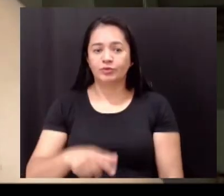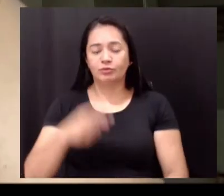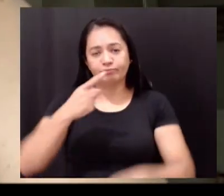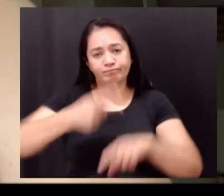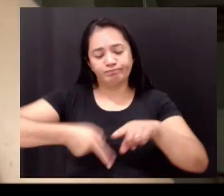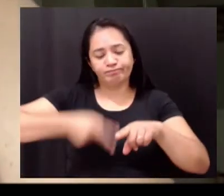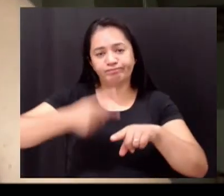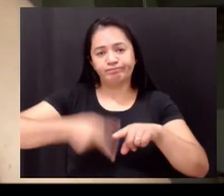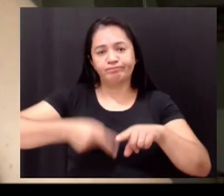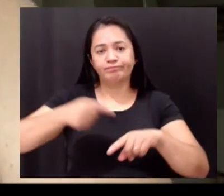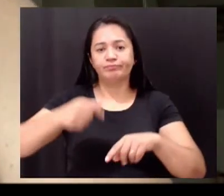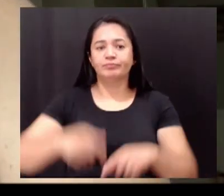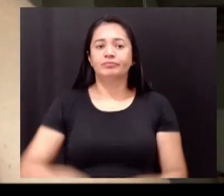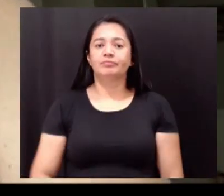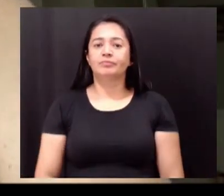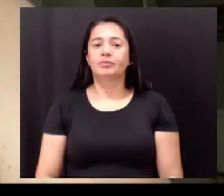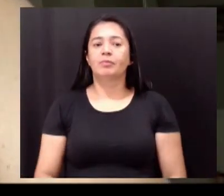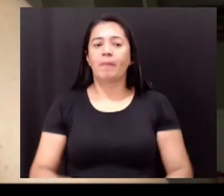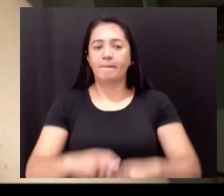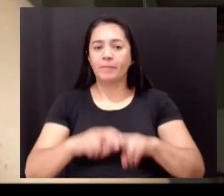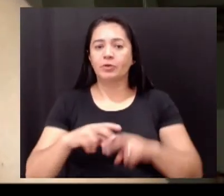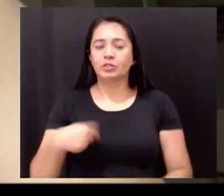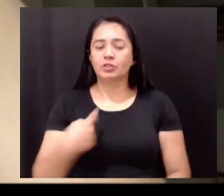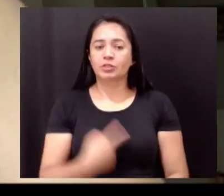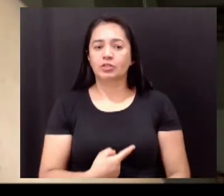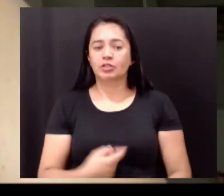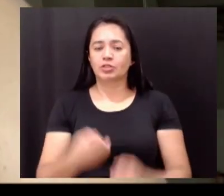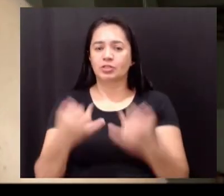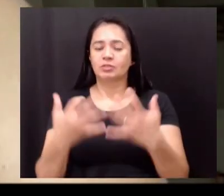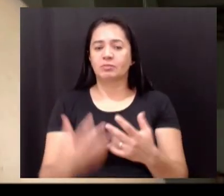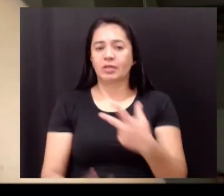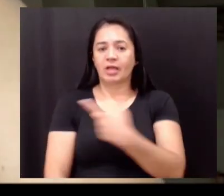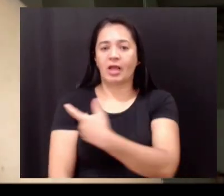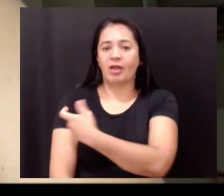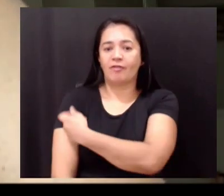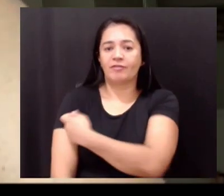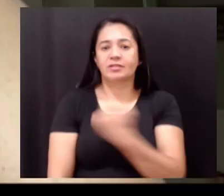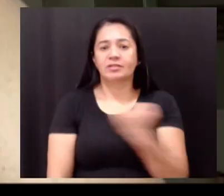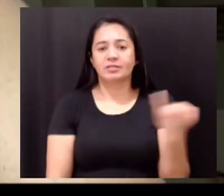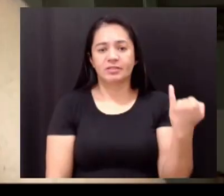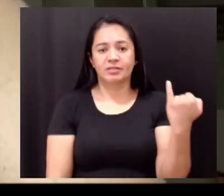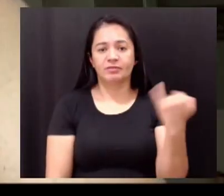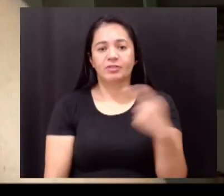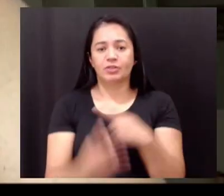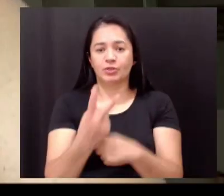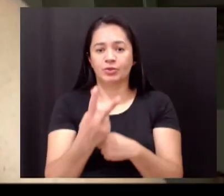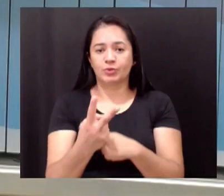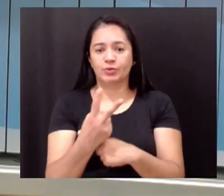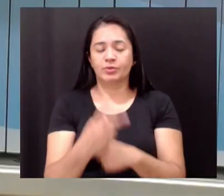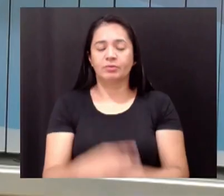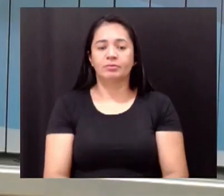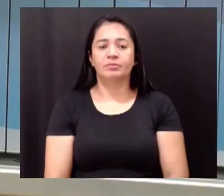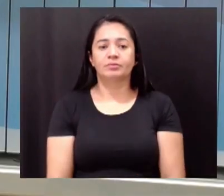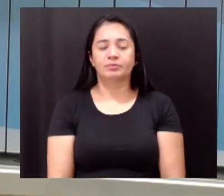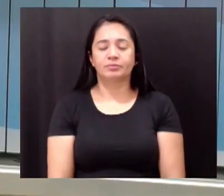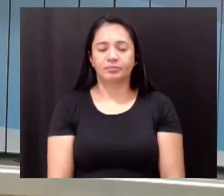tanto na vacinação e no quanto ela é capaz de nos proteger. Com certeza,